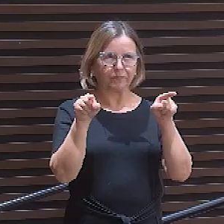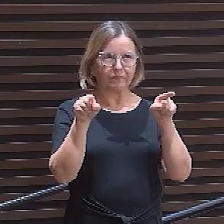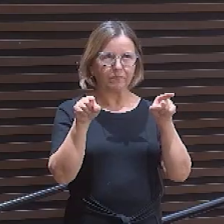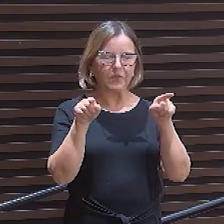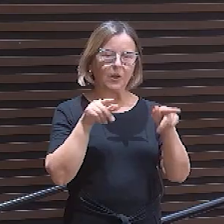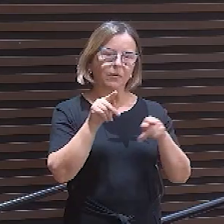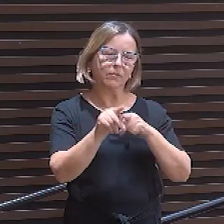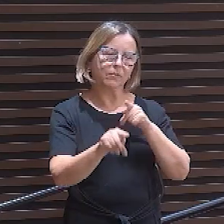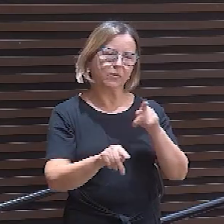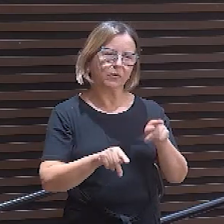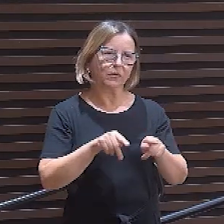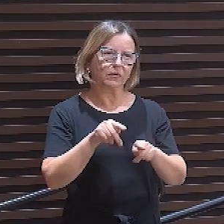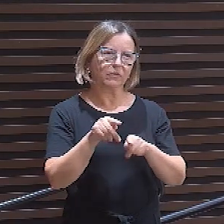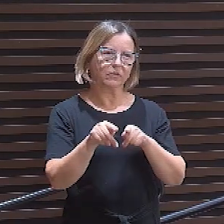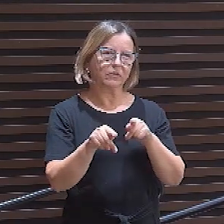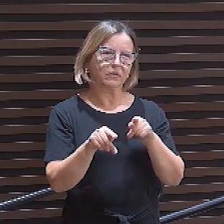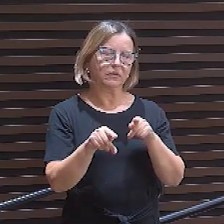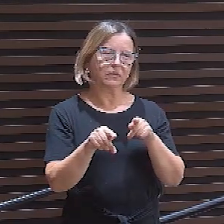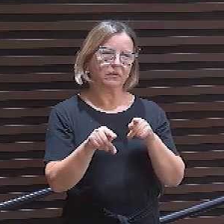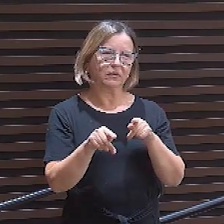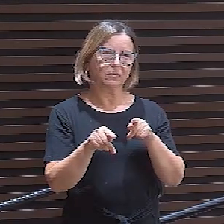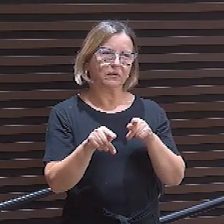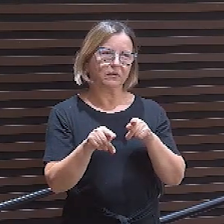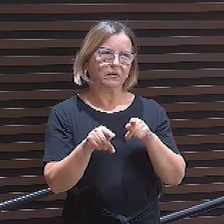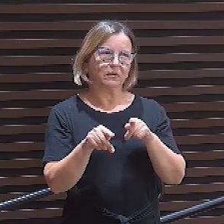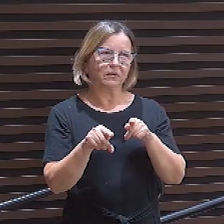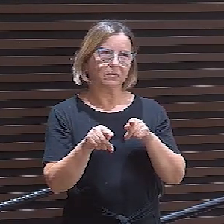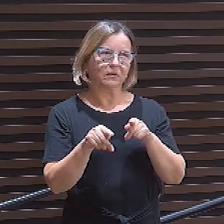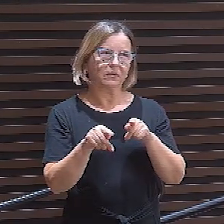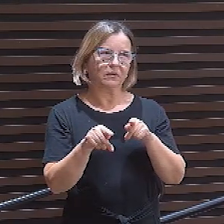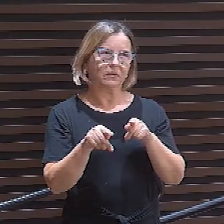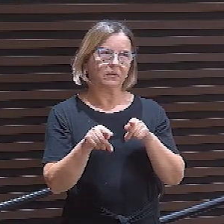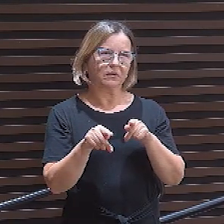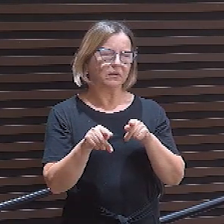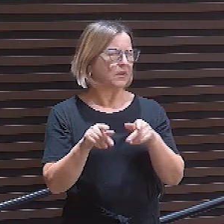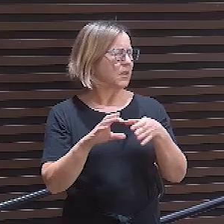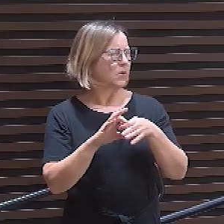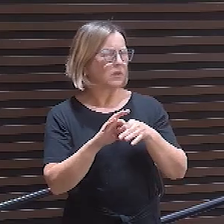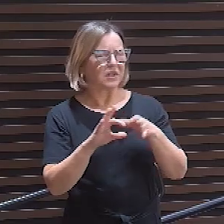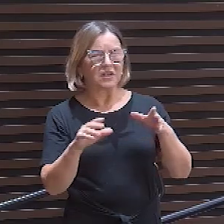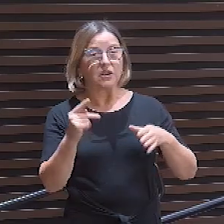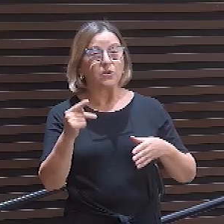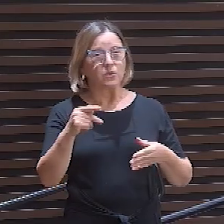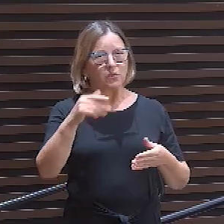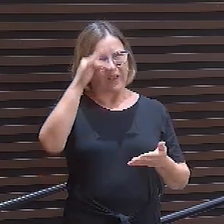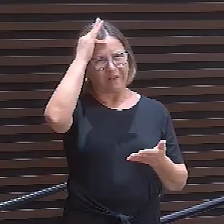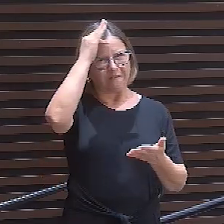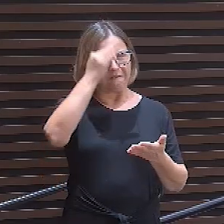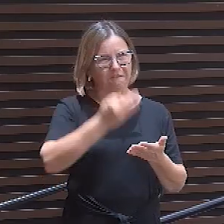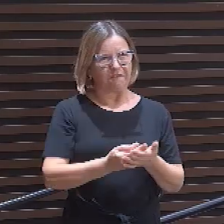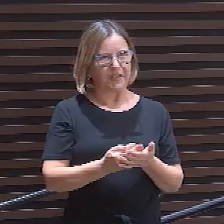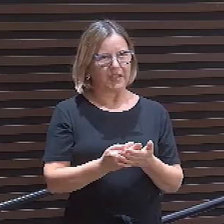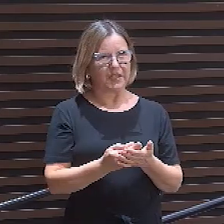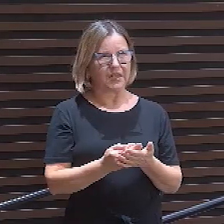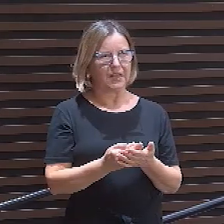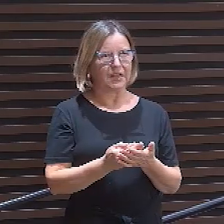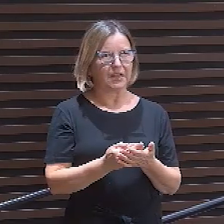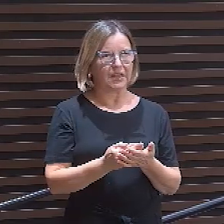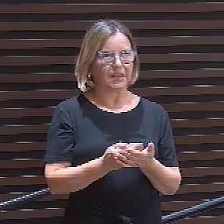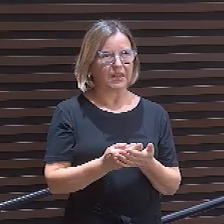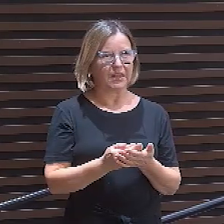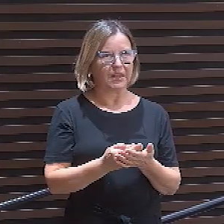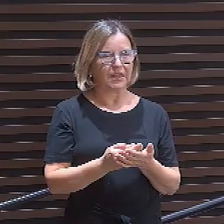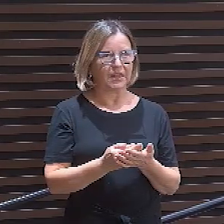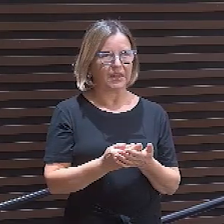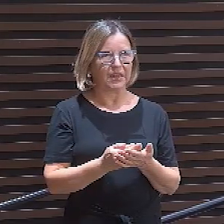povo, não deixe a sua fé ser subjugada por quem quer